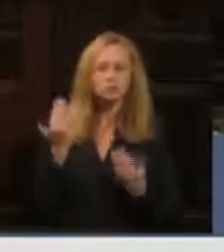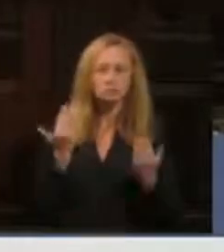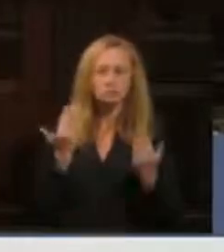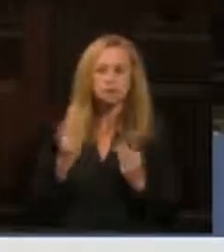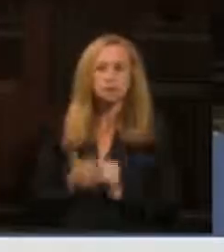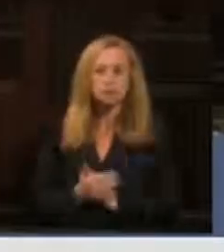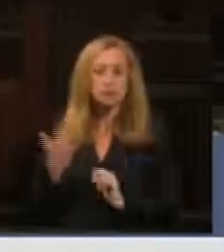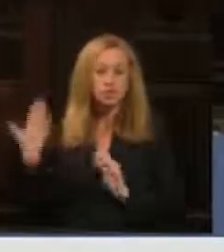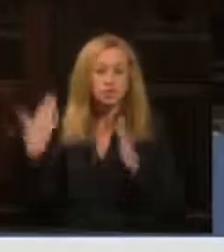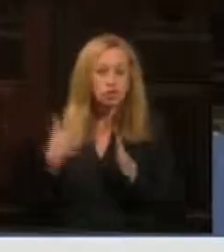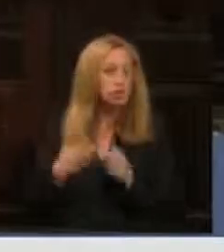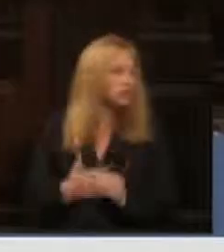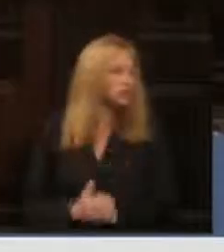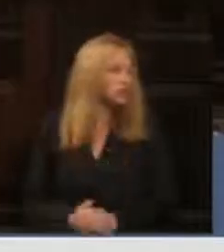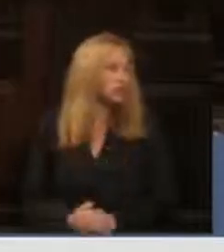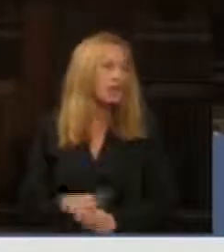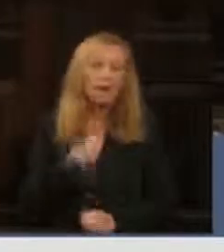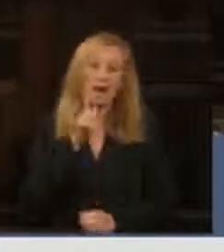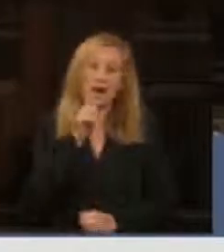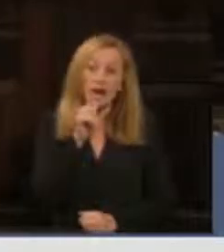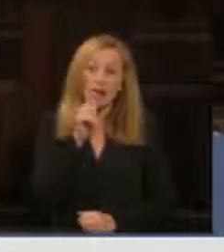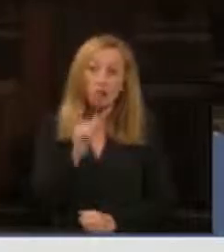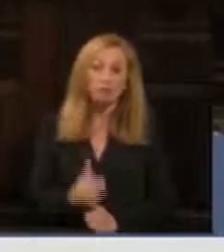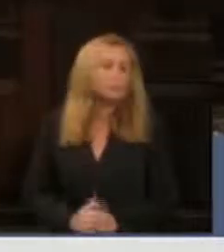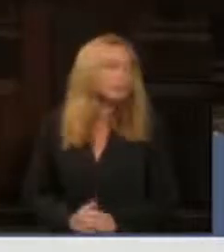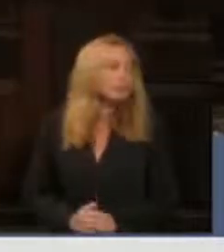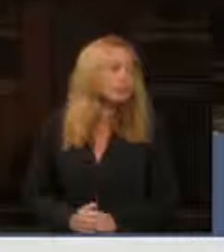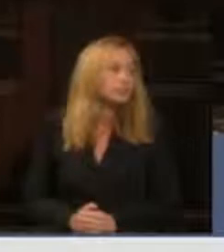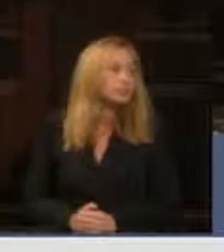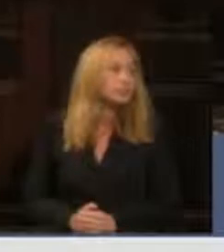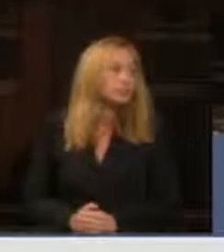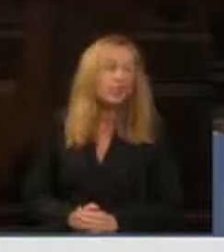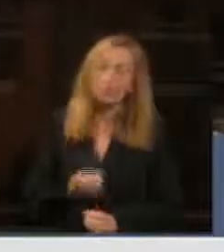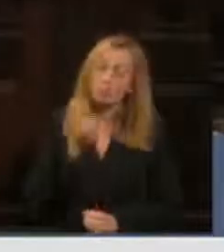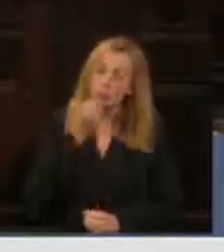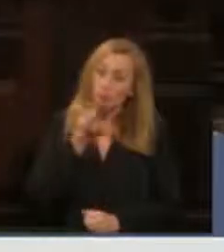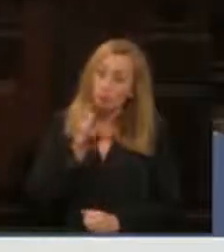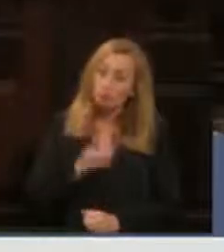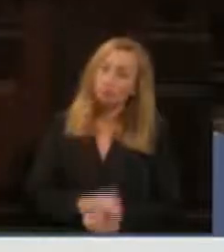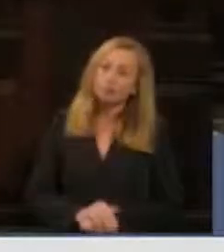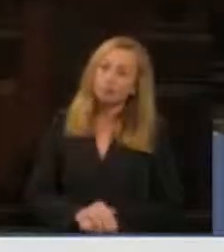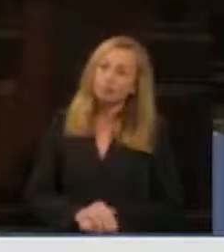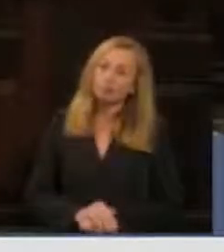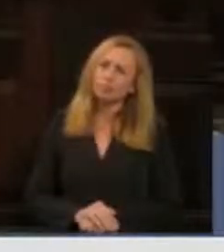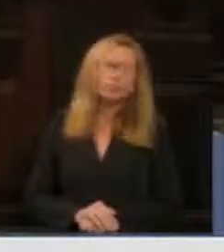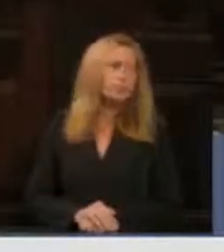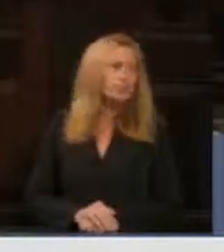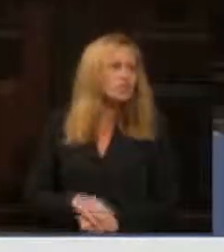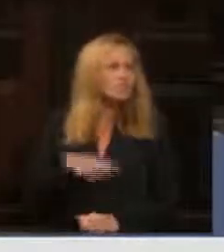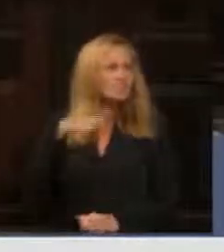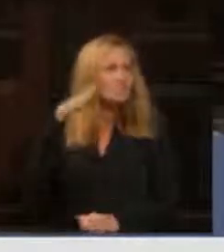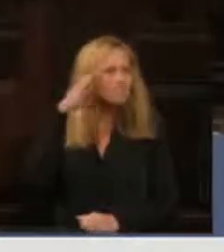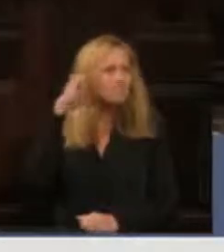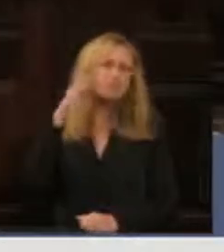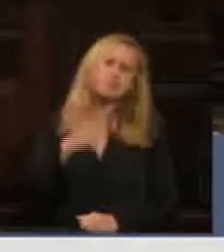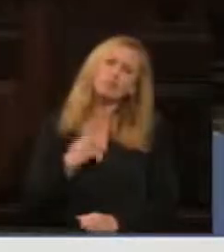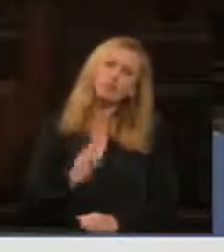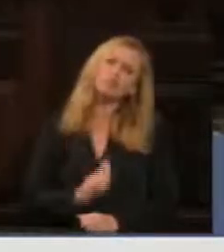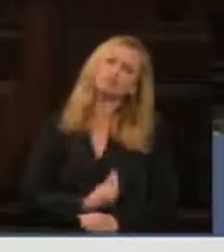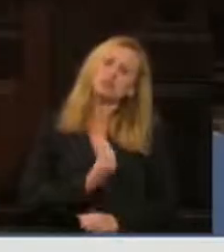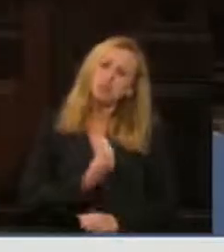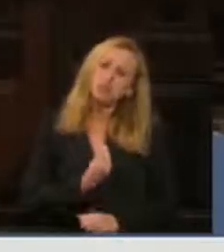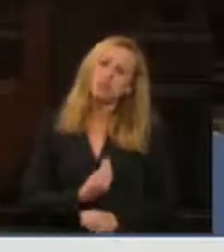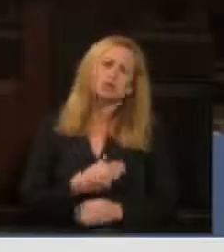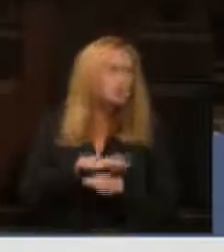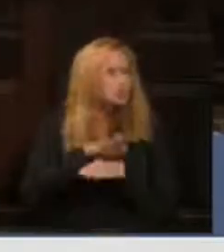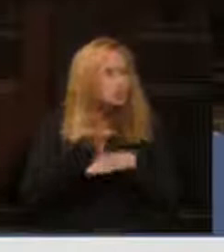relação direta. A água é um bem comum, fundamental para a sobrevivência de todos os seres